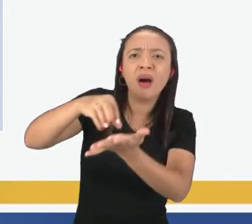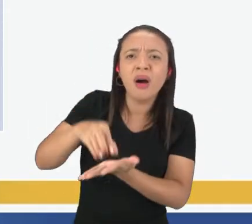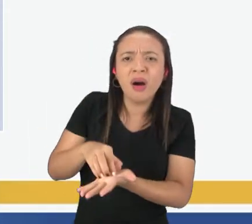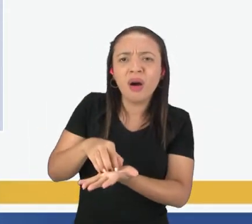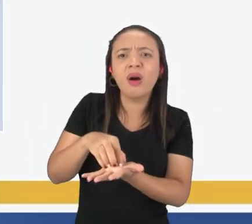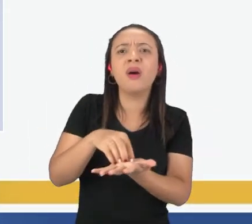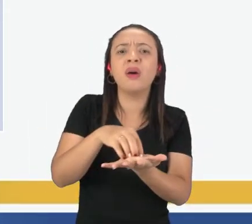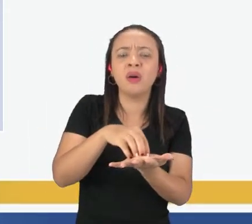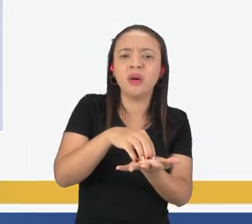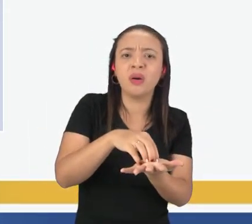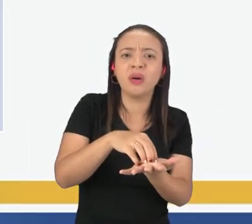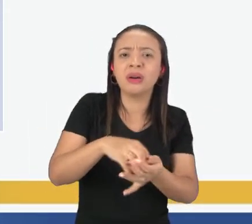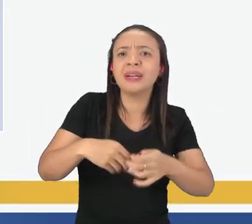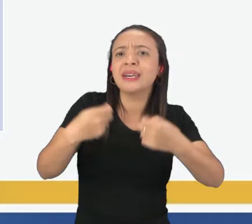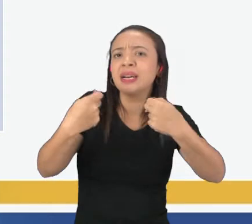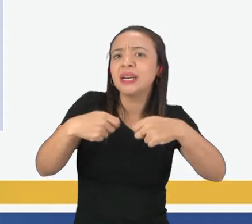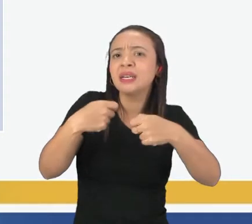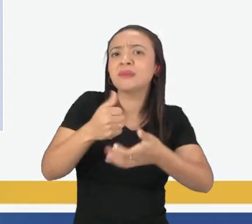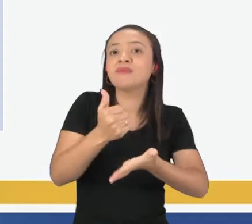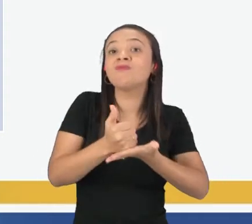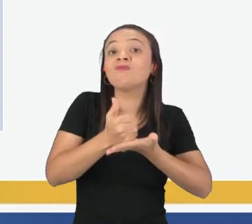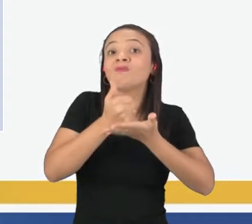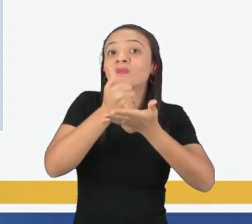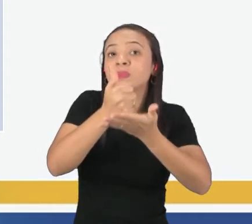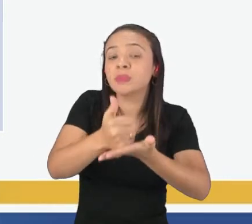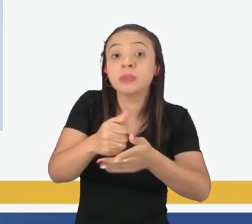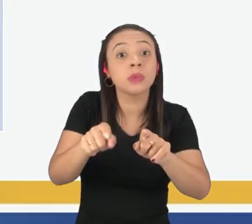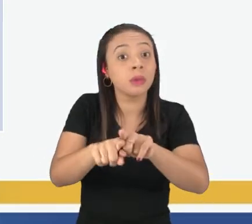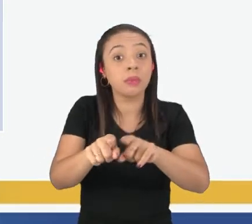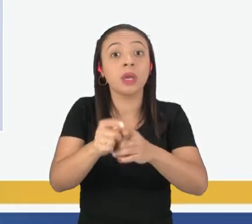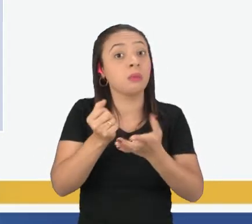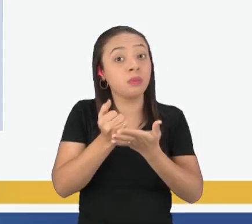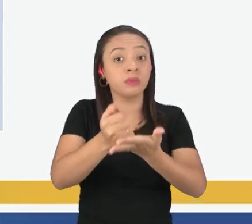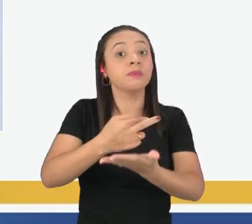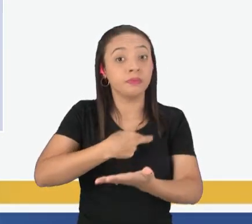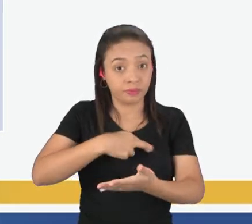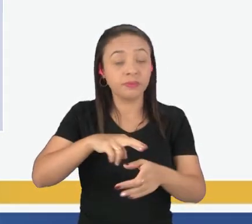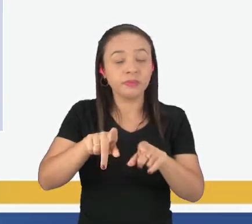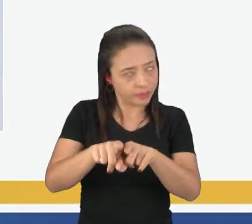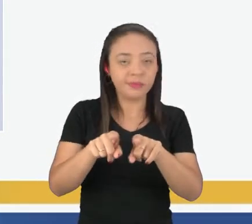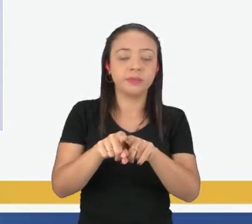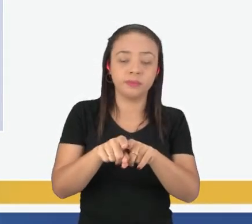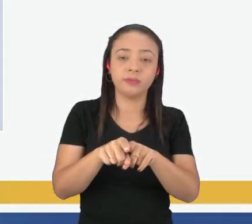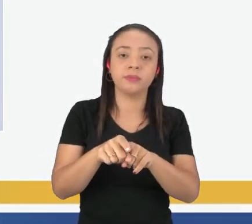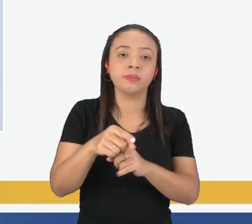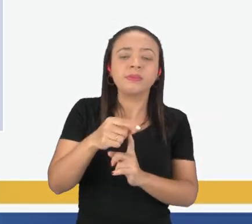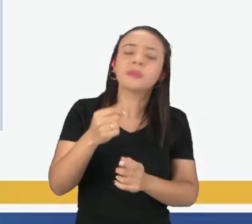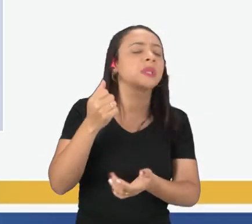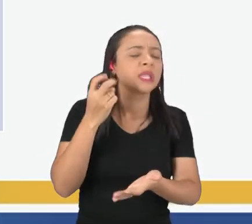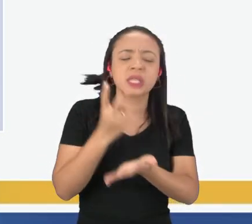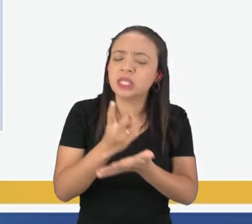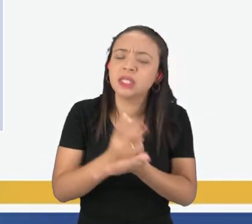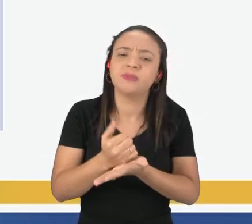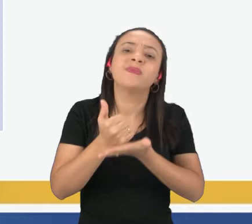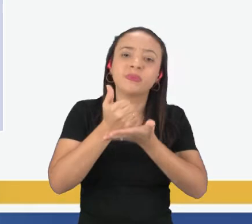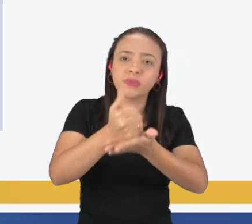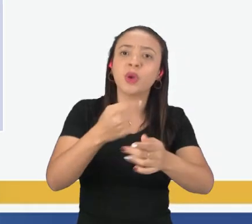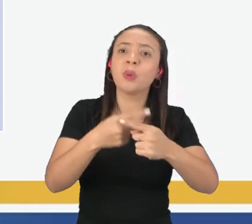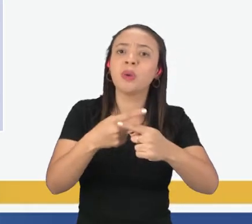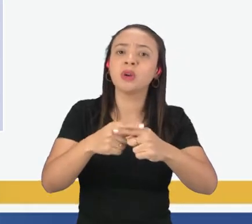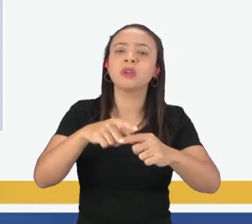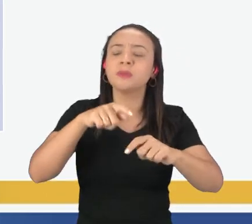as entidades que precisam de um apoio, até das religiões mesmo, mas precisam de um apoio permanente da sociedade porque